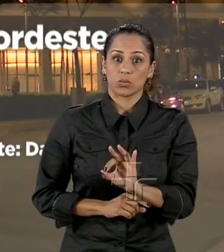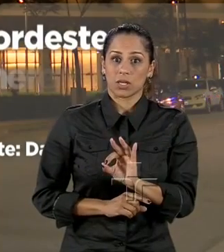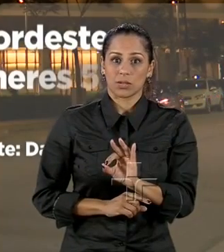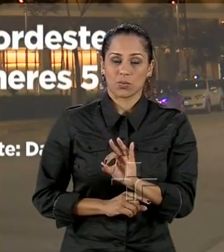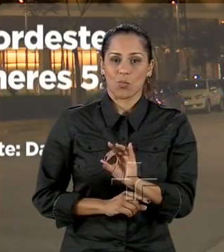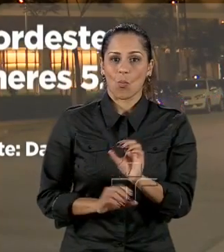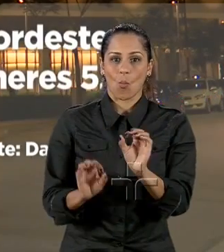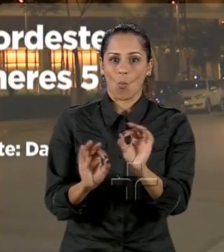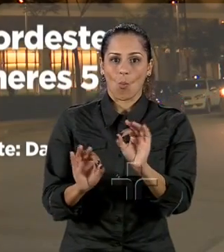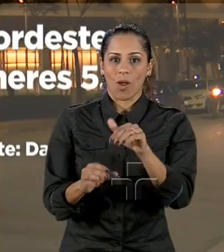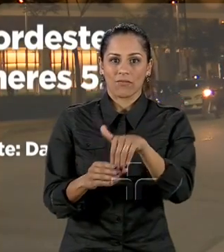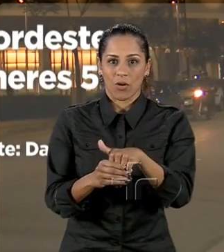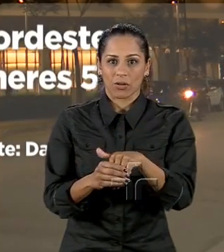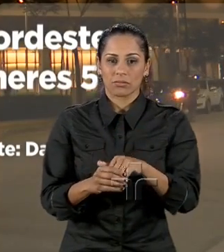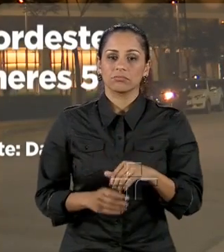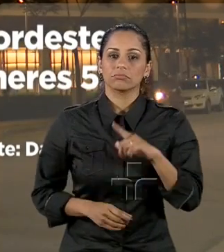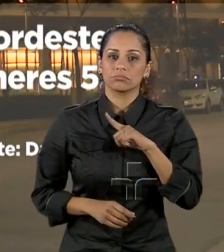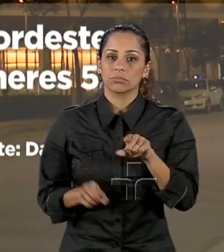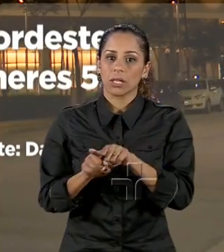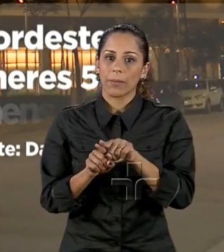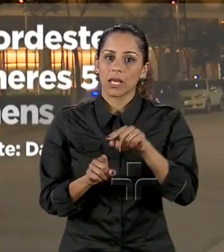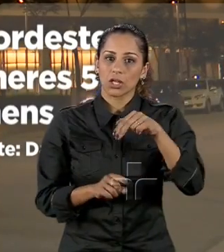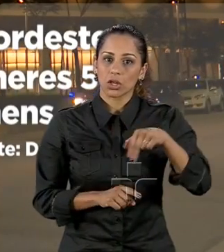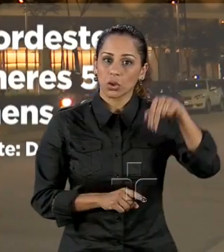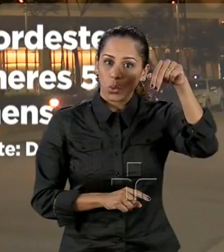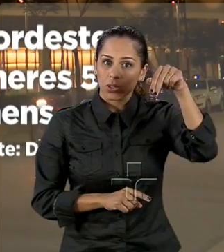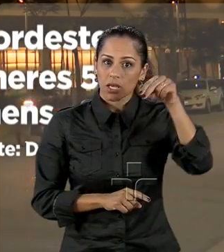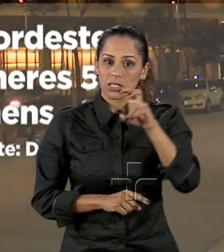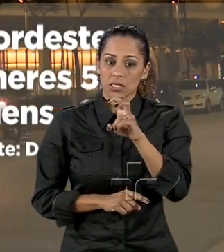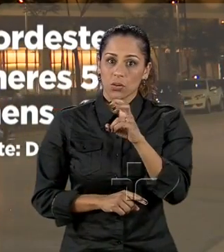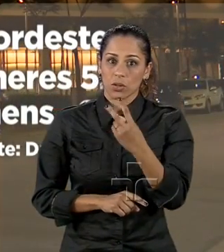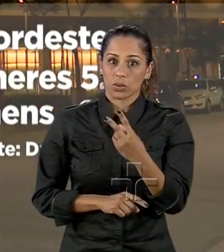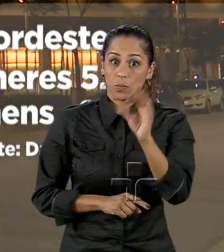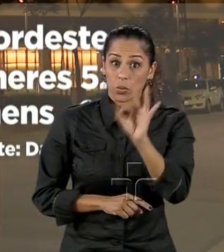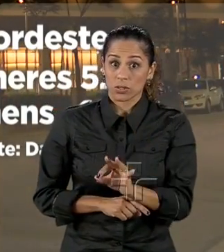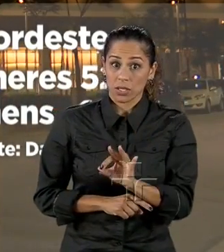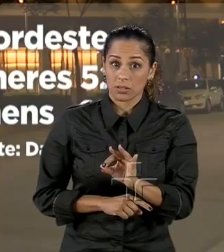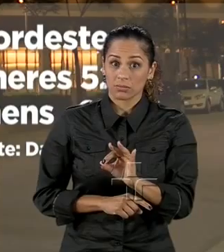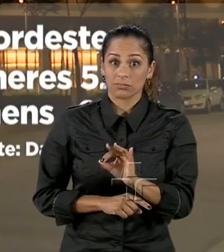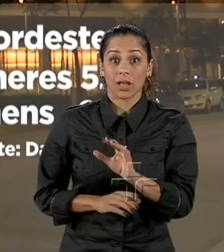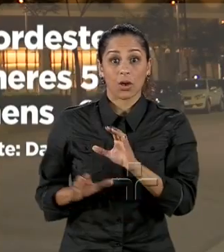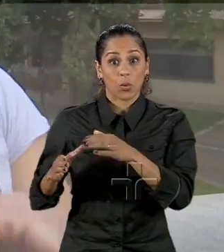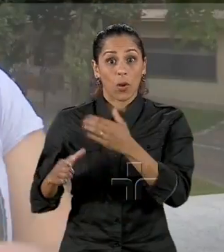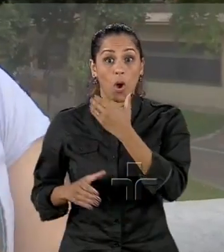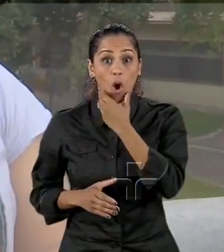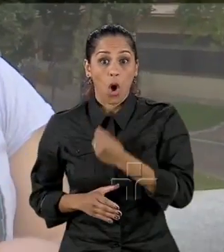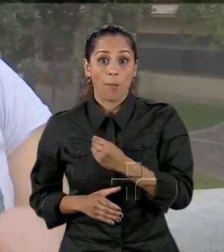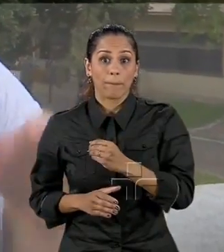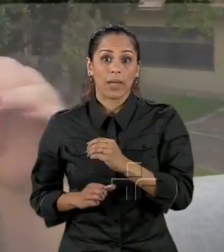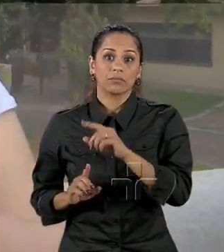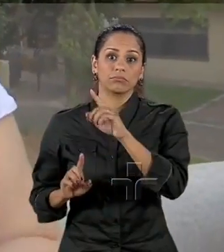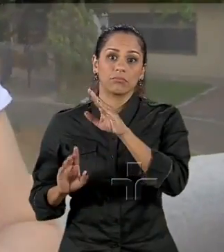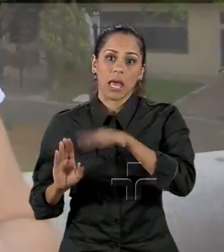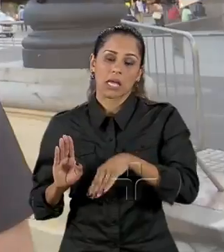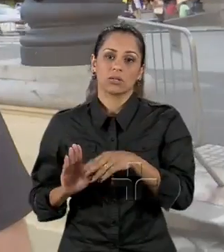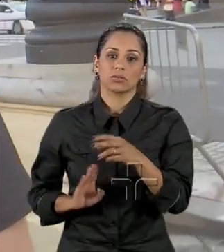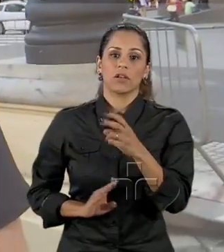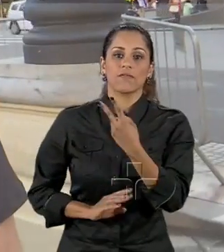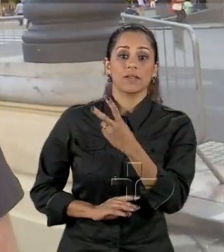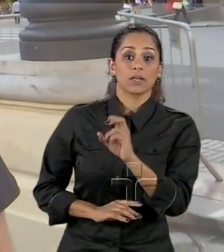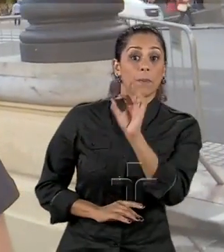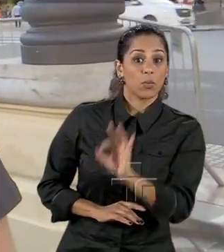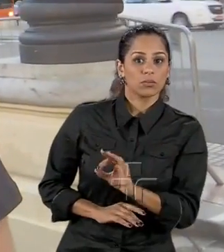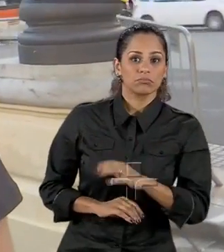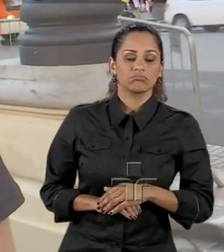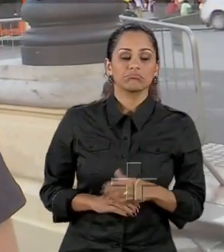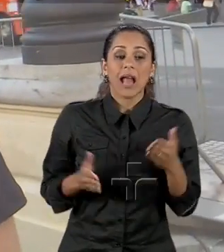sobe para 52% no Nordeste. Entre os homens, o percentual cai para 25%. Esse ano eu estou indecisa. Eu estou